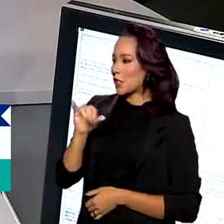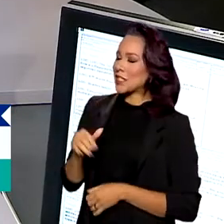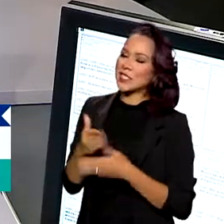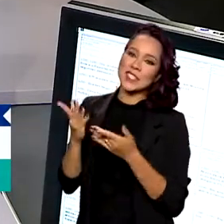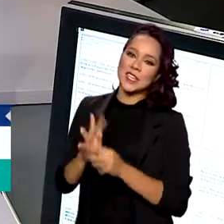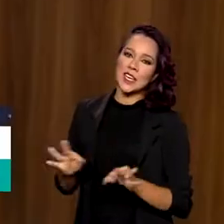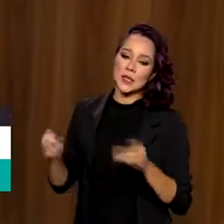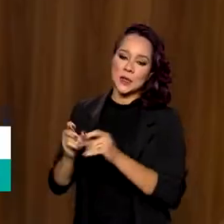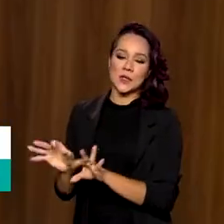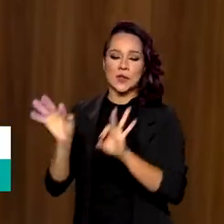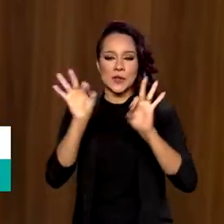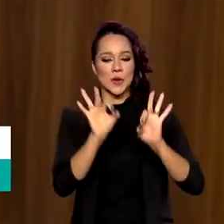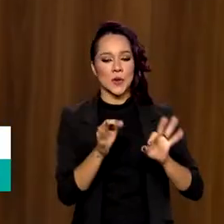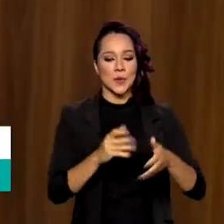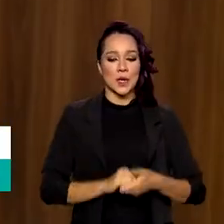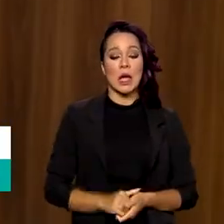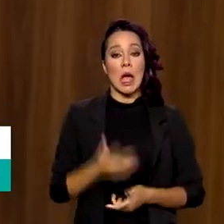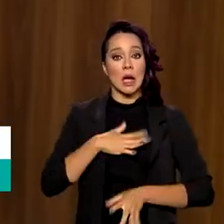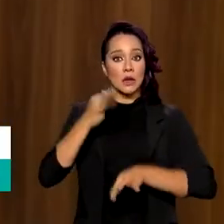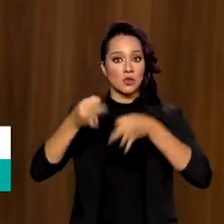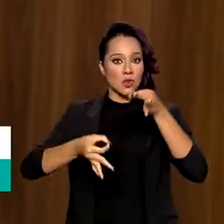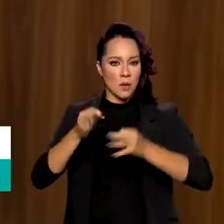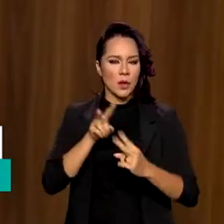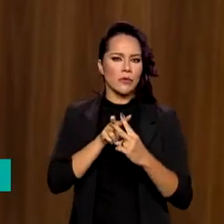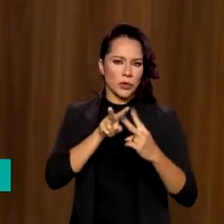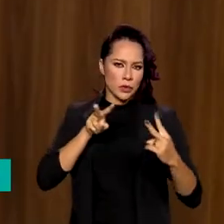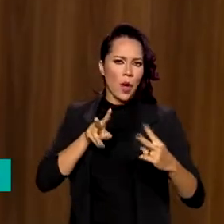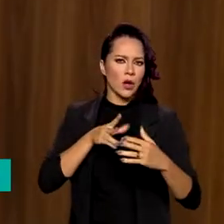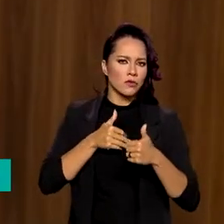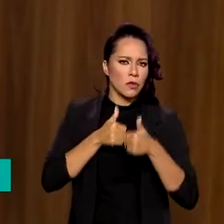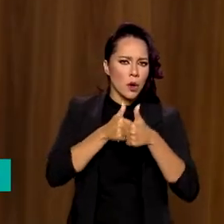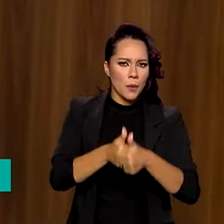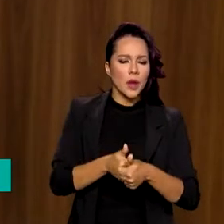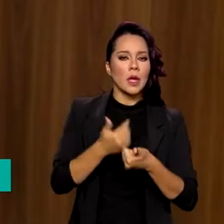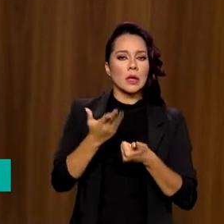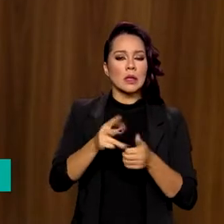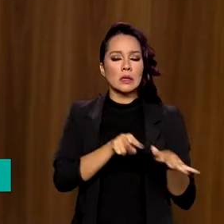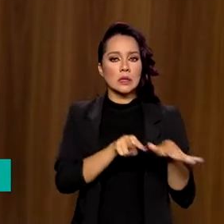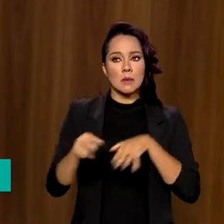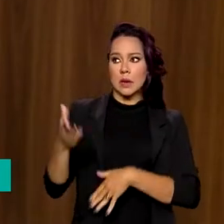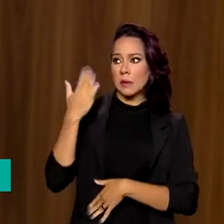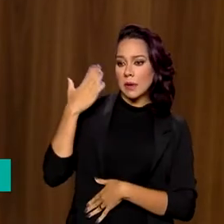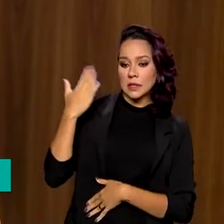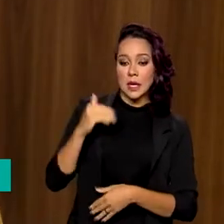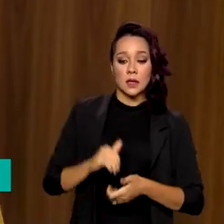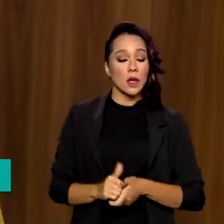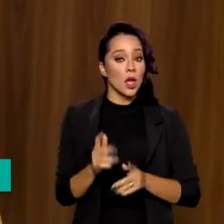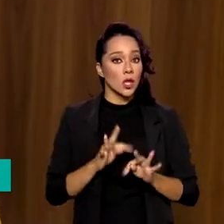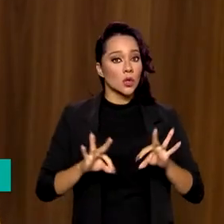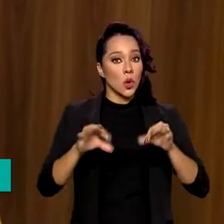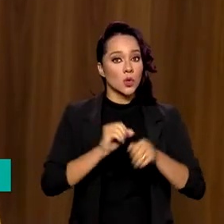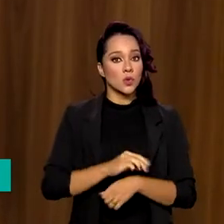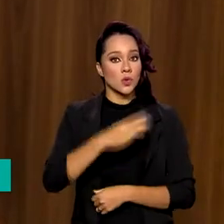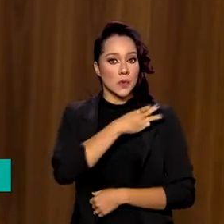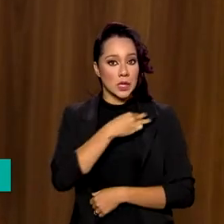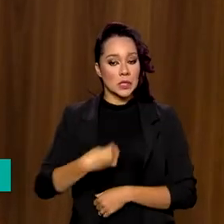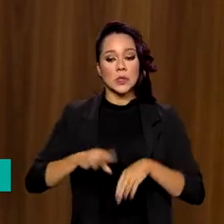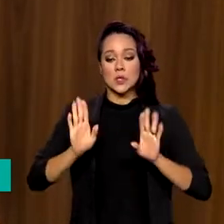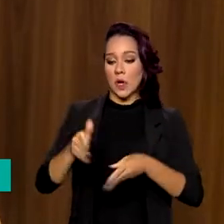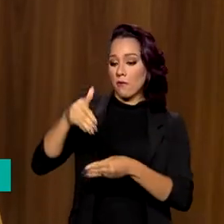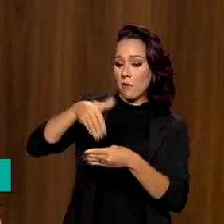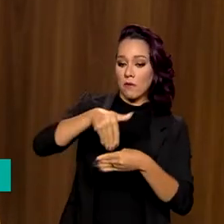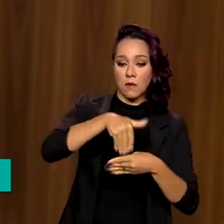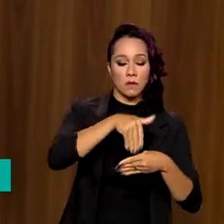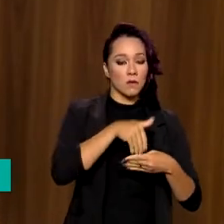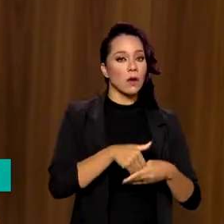Monique Bom dia também para quem nos acompanhar aquele julgamento virtual que a gente vem acompanhando aí desde a semana passada todos os ministros já